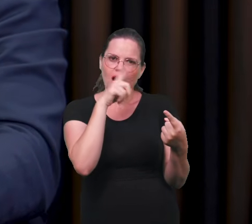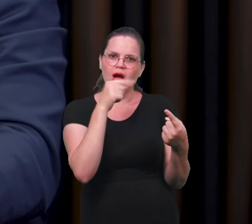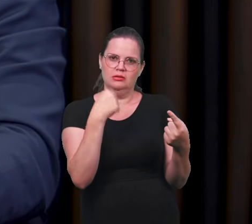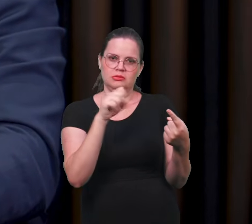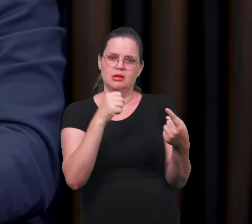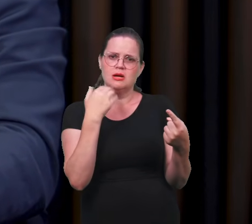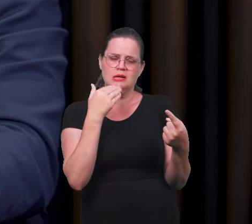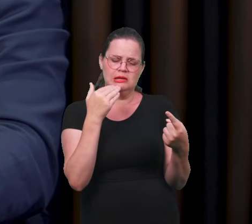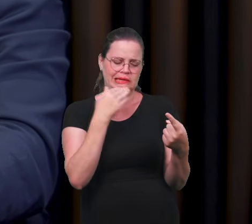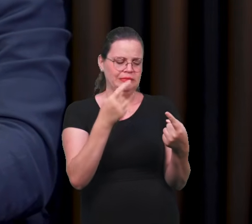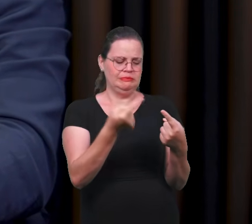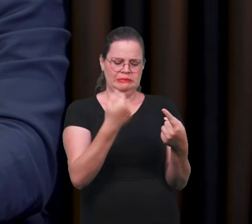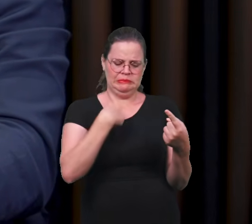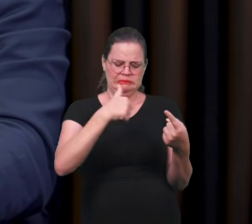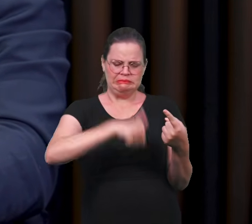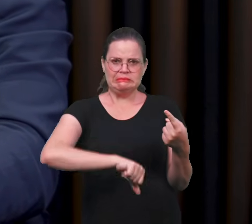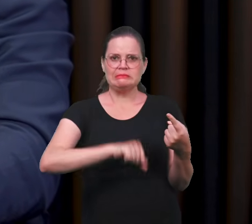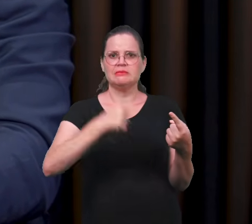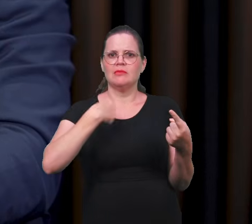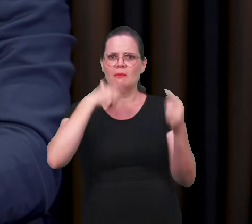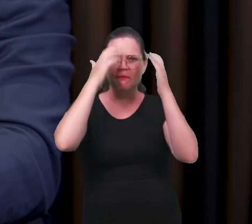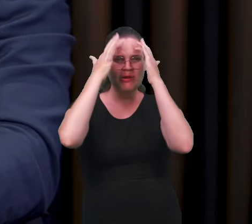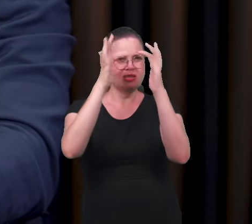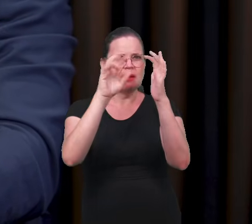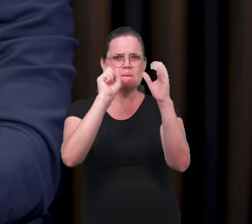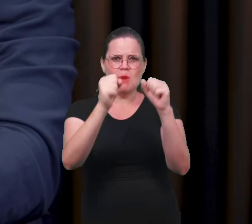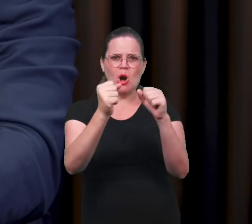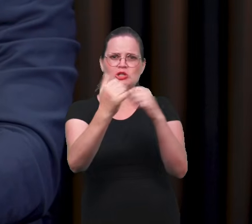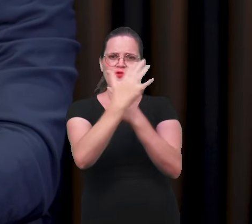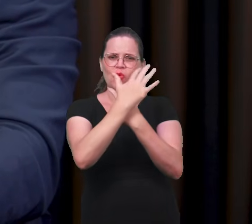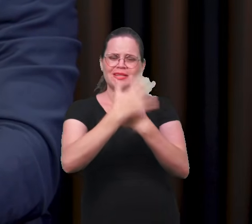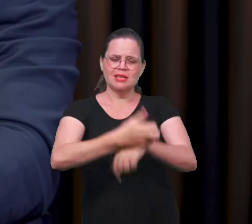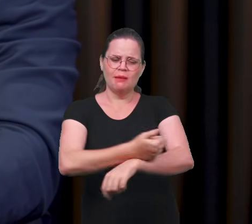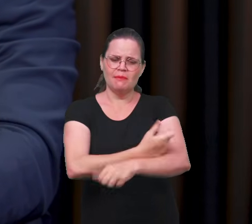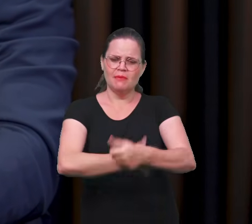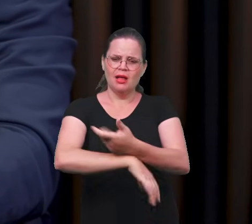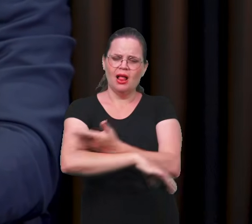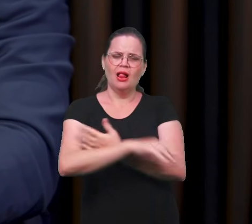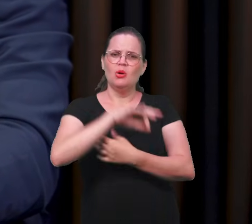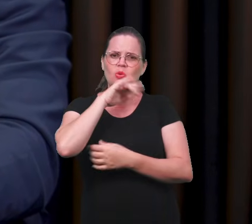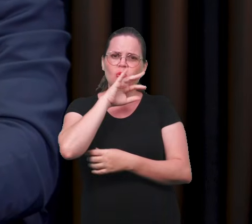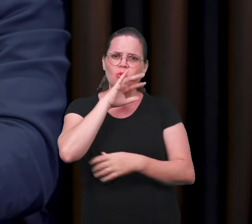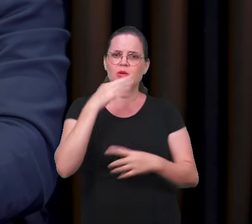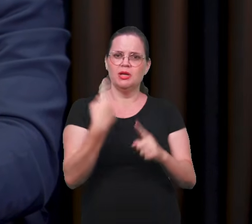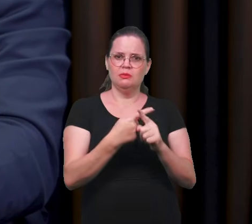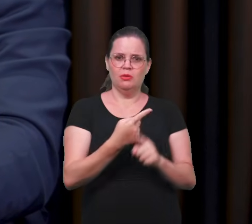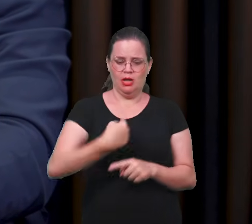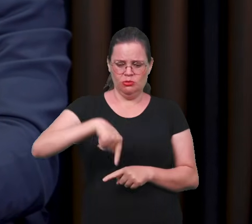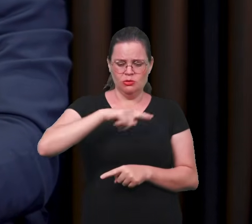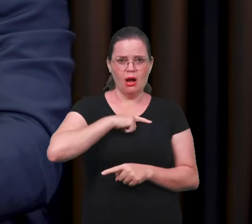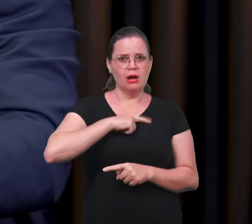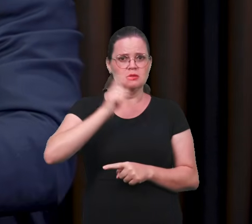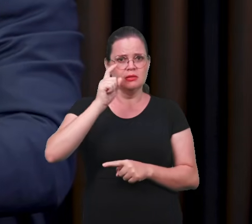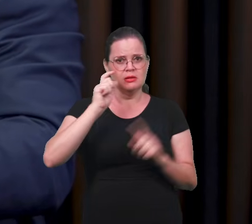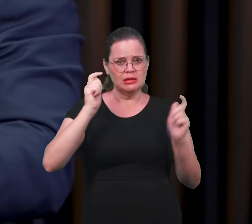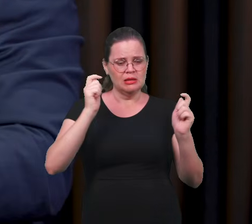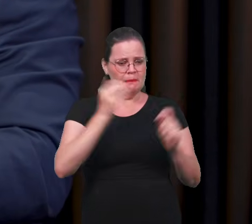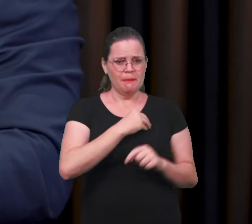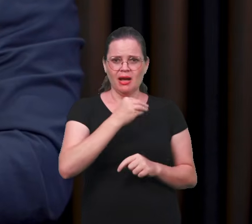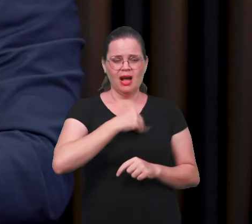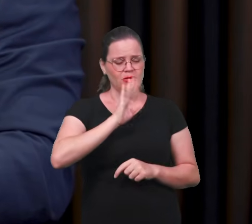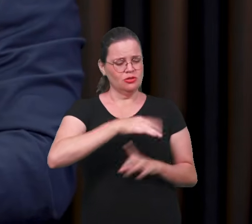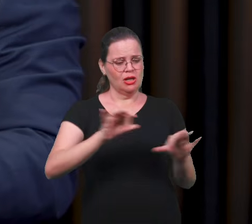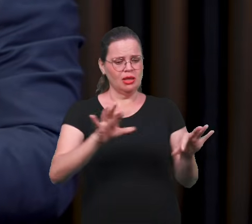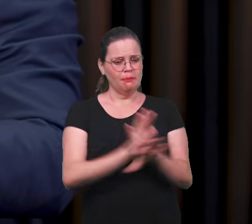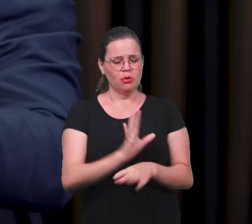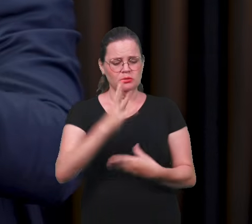entender essa condição primária, aceitar. O coração do homem por si só ele é corrupto, mas o Senhor ele